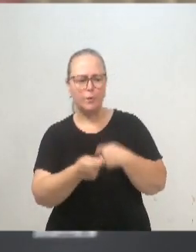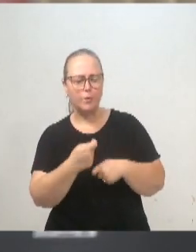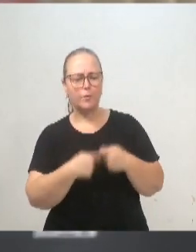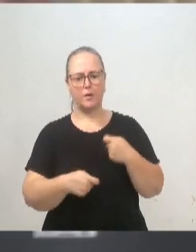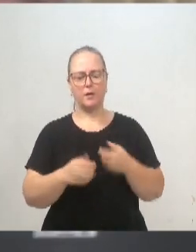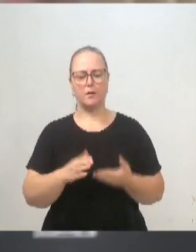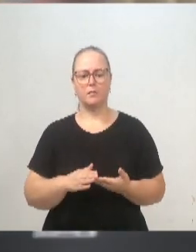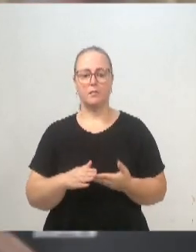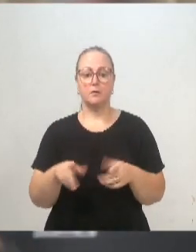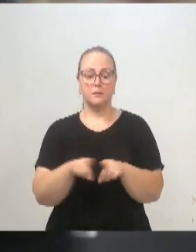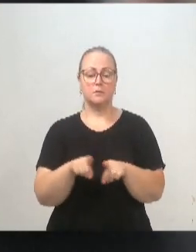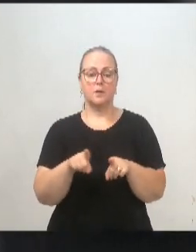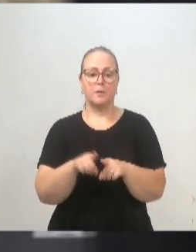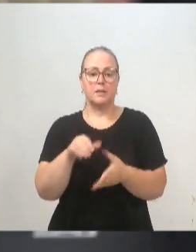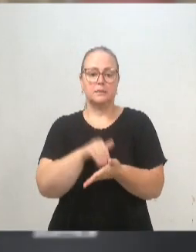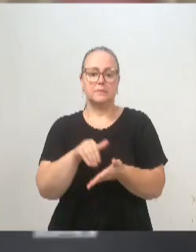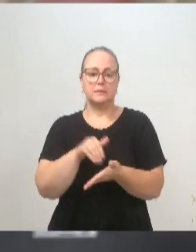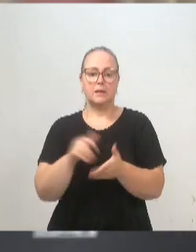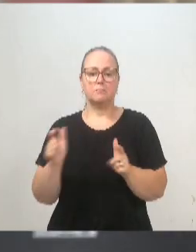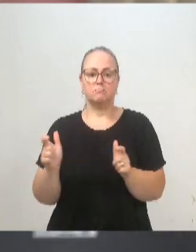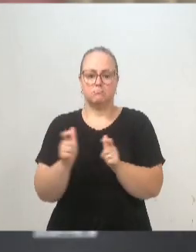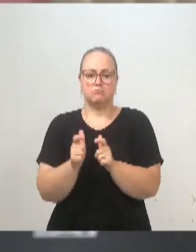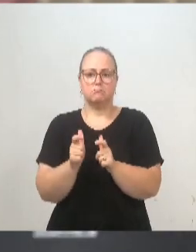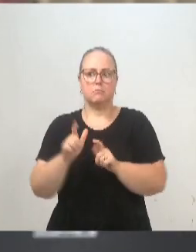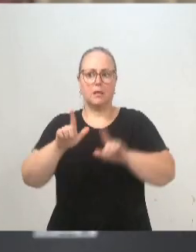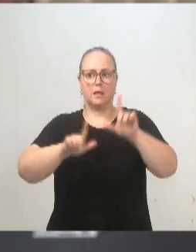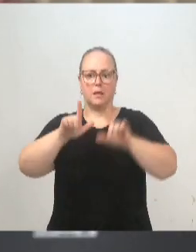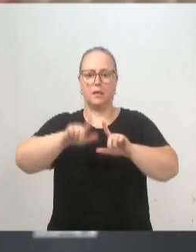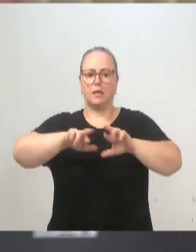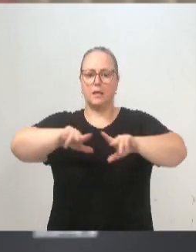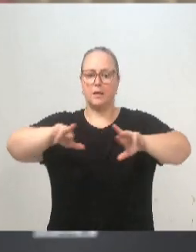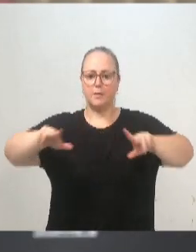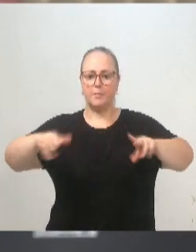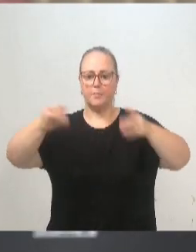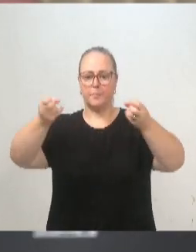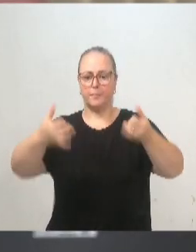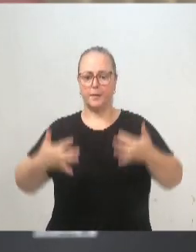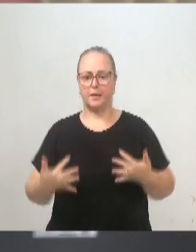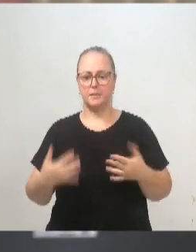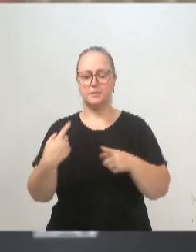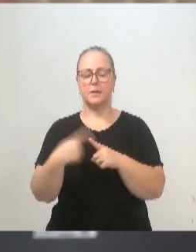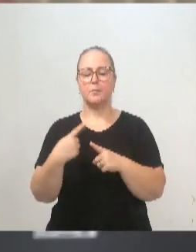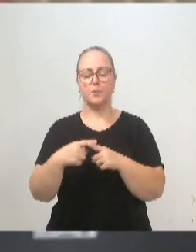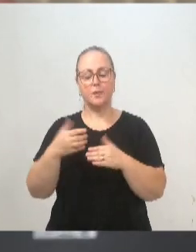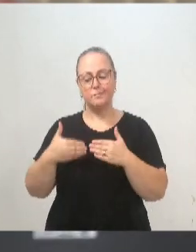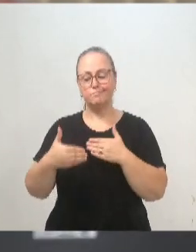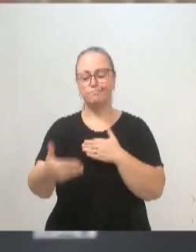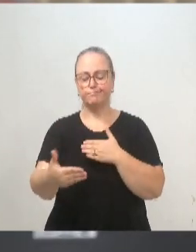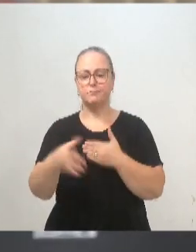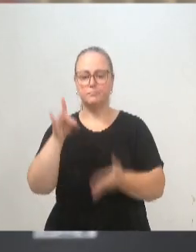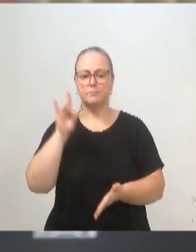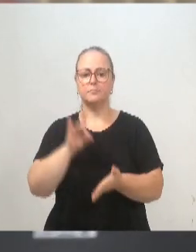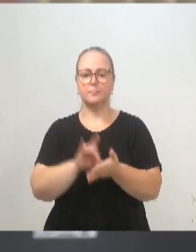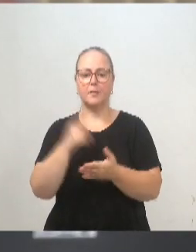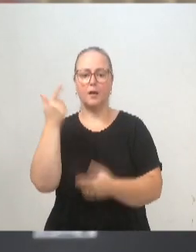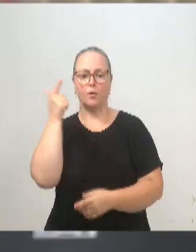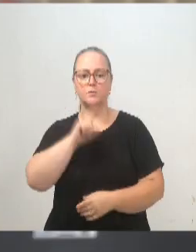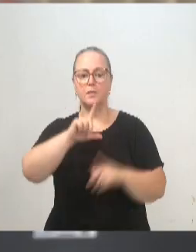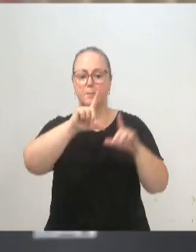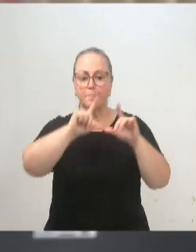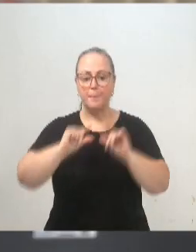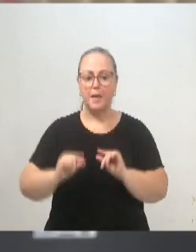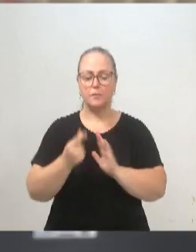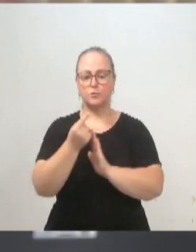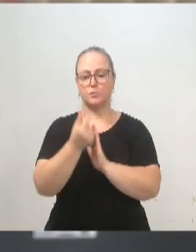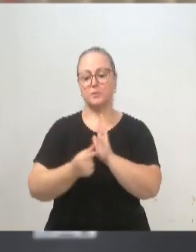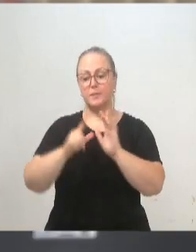em redução de número de secretarias no início do ano pela imprensa, né? Porque eu entendo que essa seria a melhor forma de combater um déficit